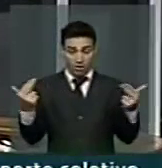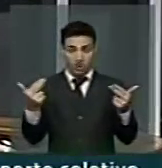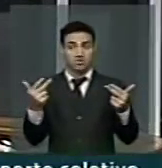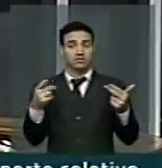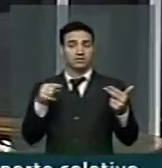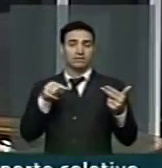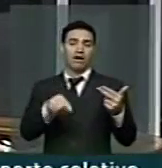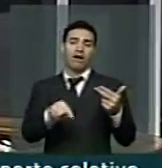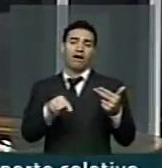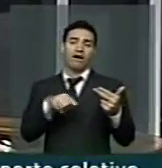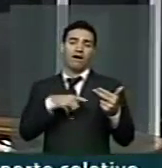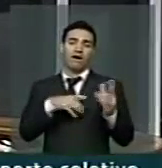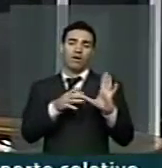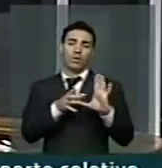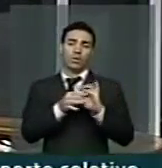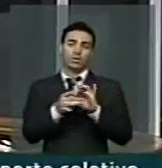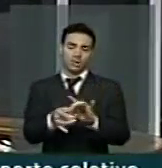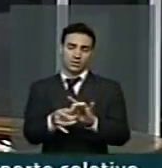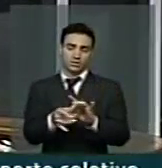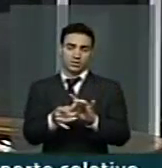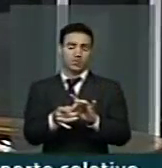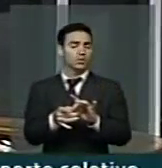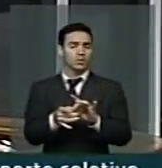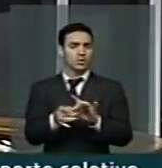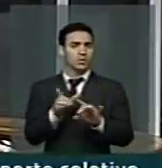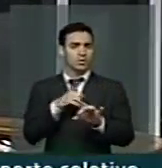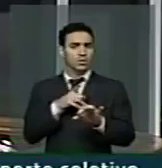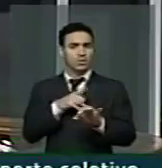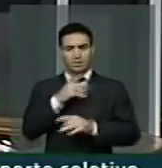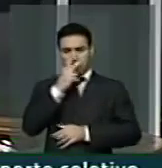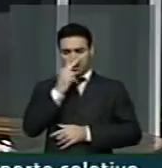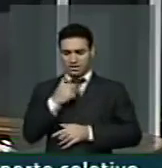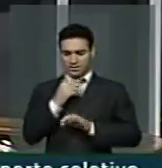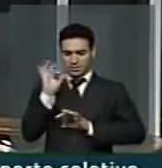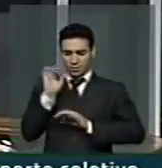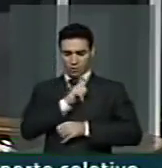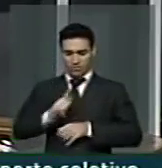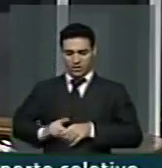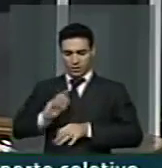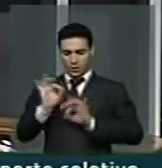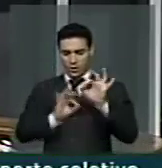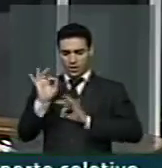neste contexto da organização autoritária,